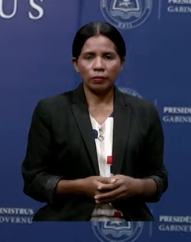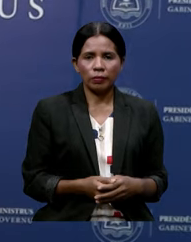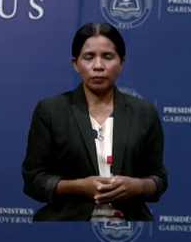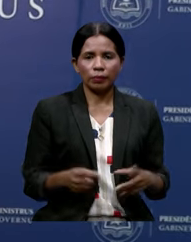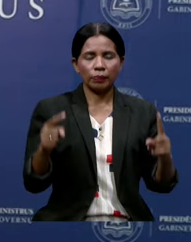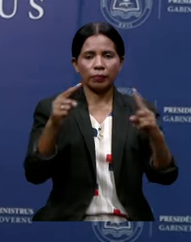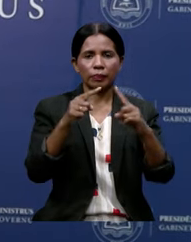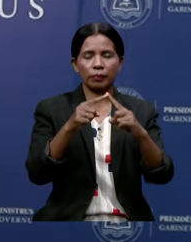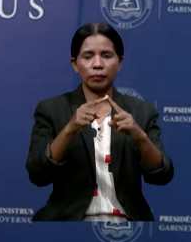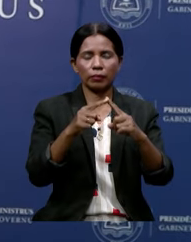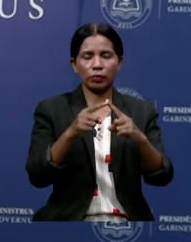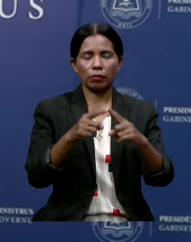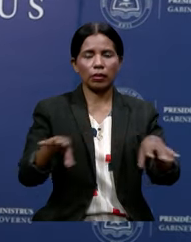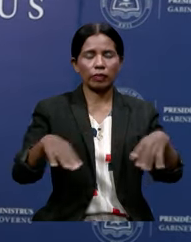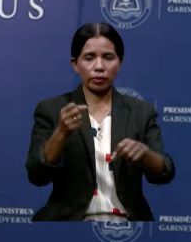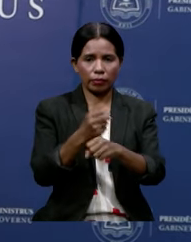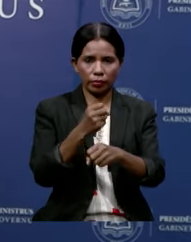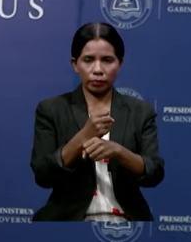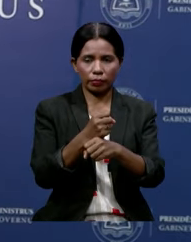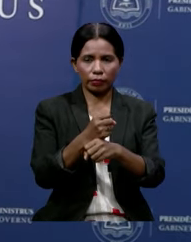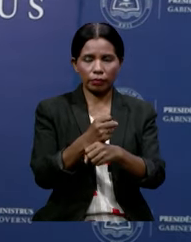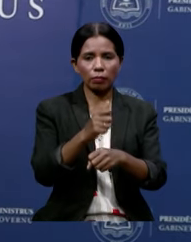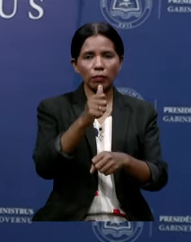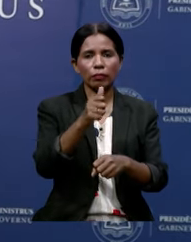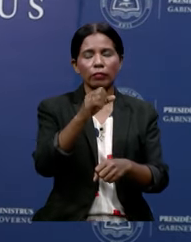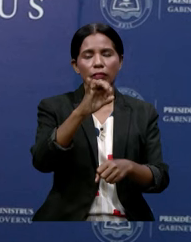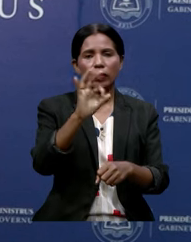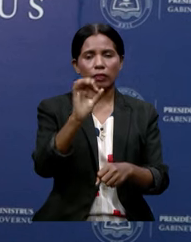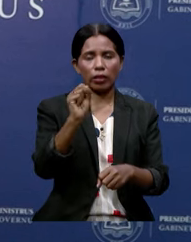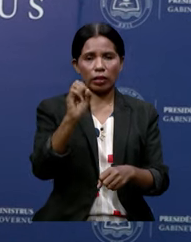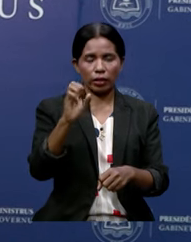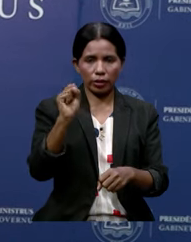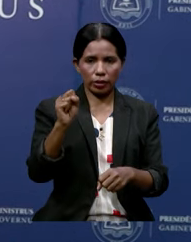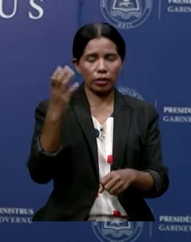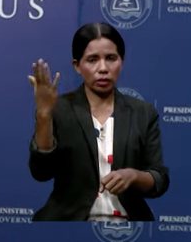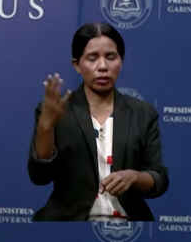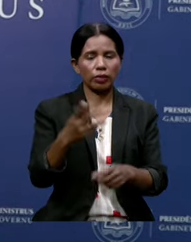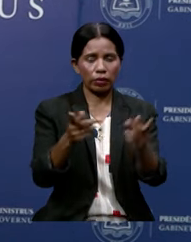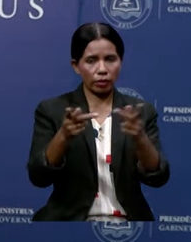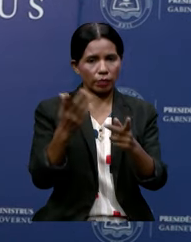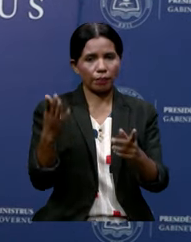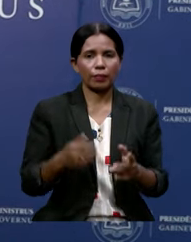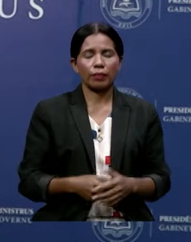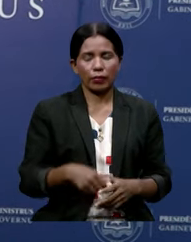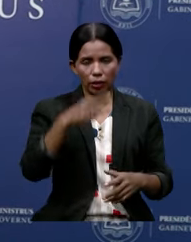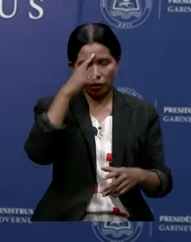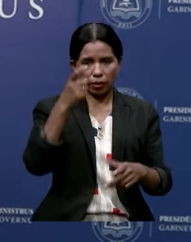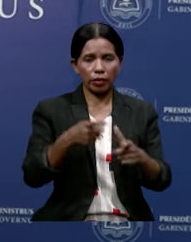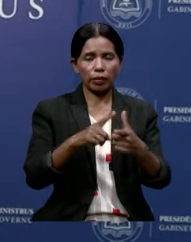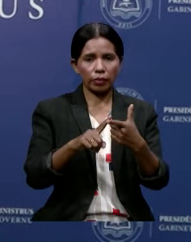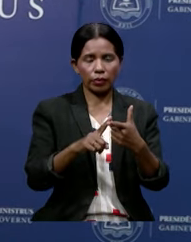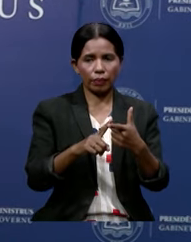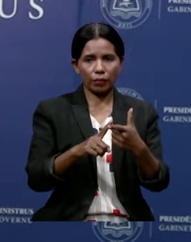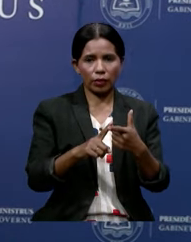ba reforsa servisu AFS ini yang ia terreno tane maka depois halo